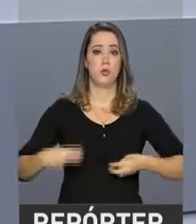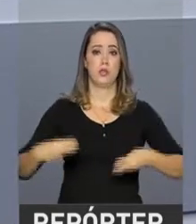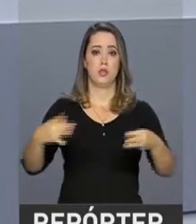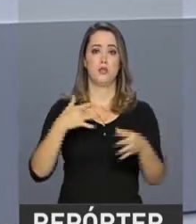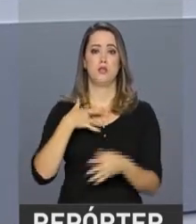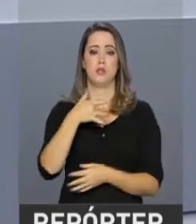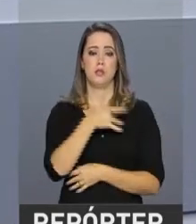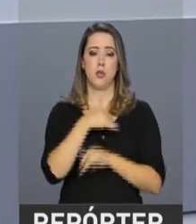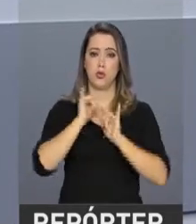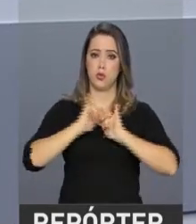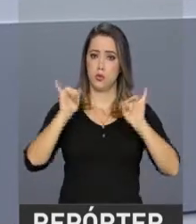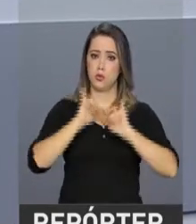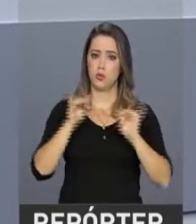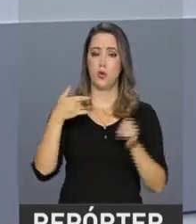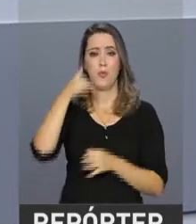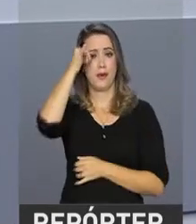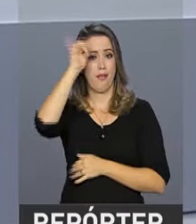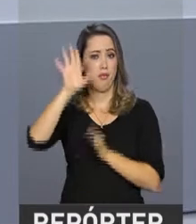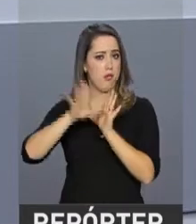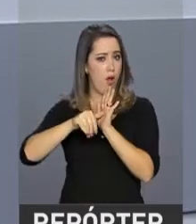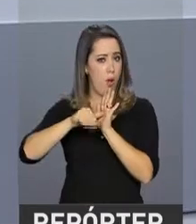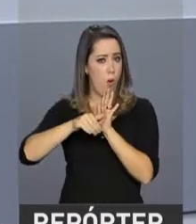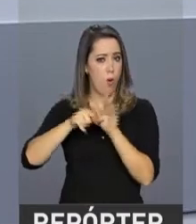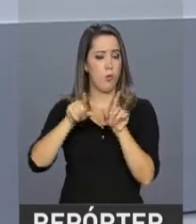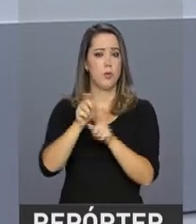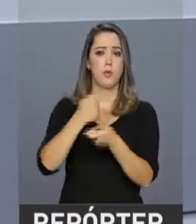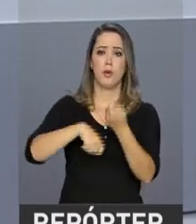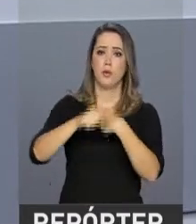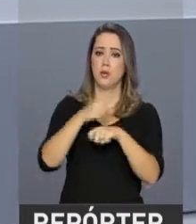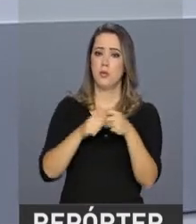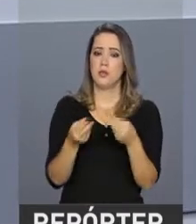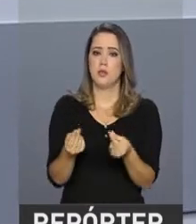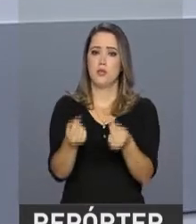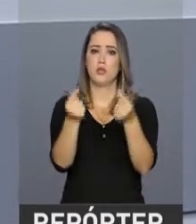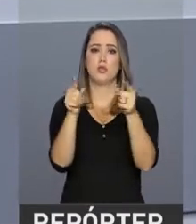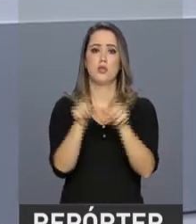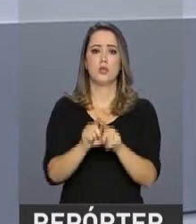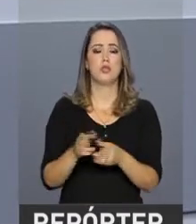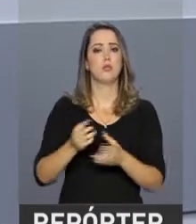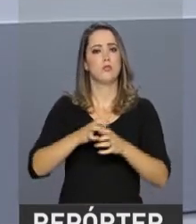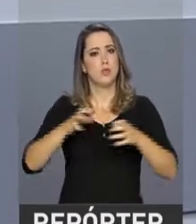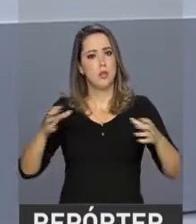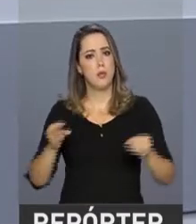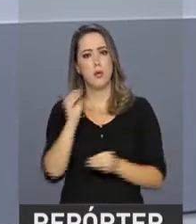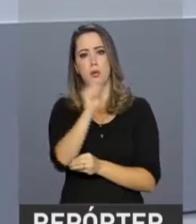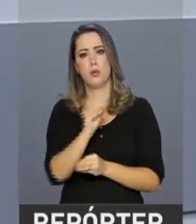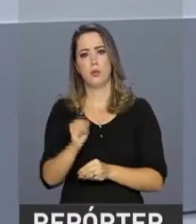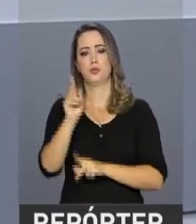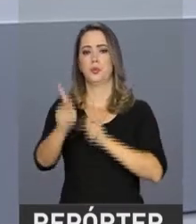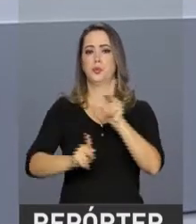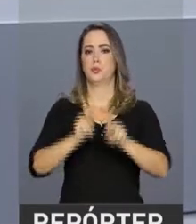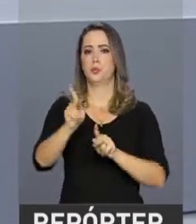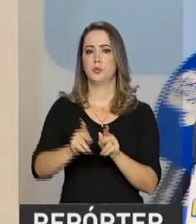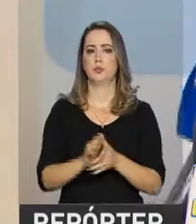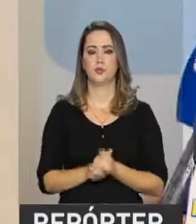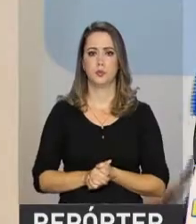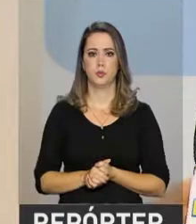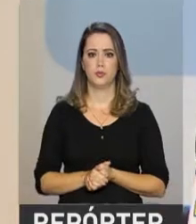saúde ricardo barros vai evitar fraudes economizar recursos públicos e ampliar o atendimento à população